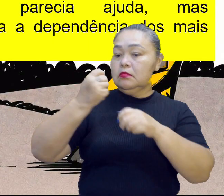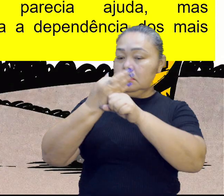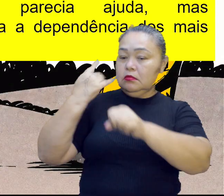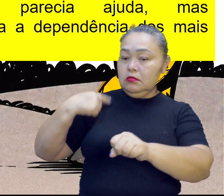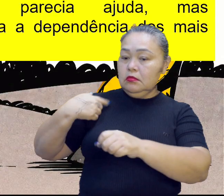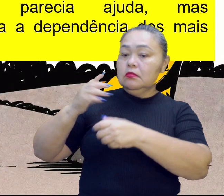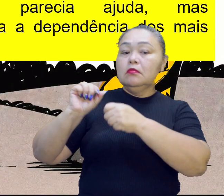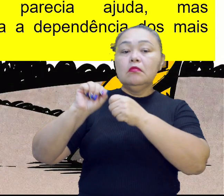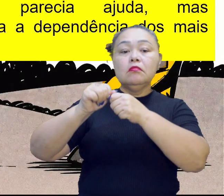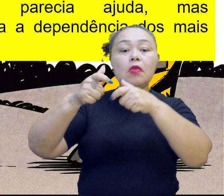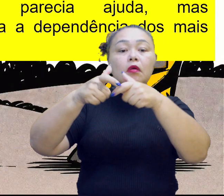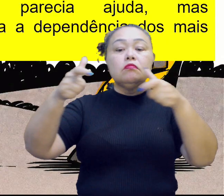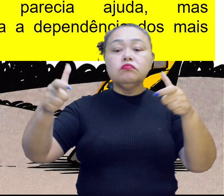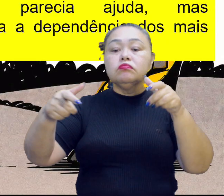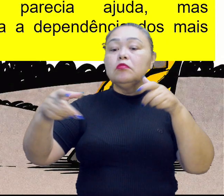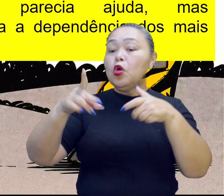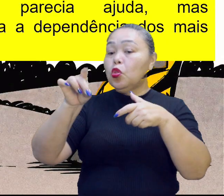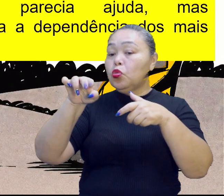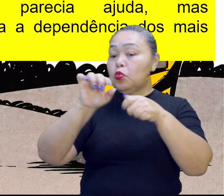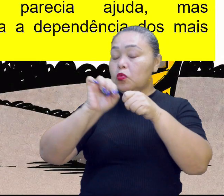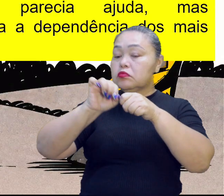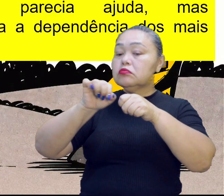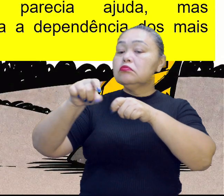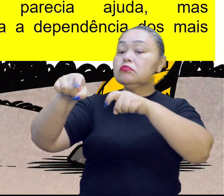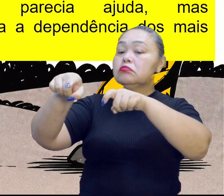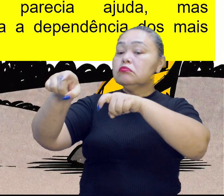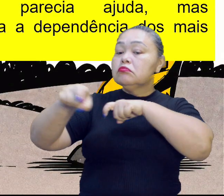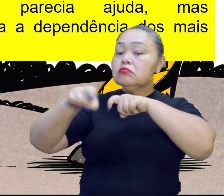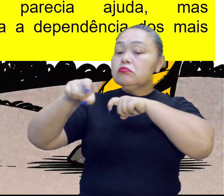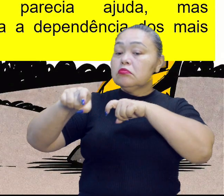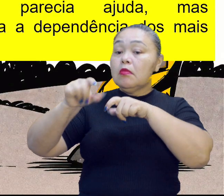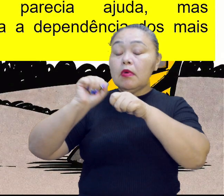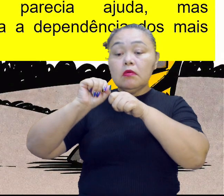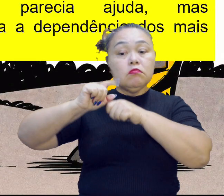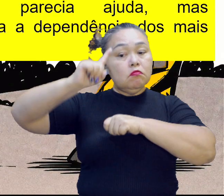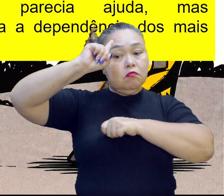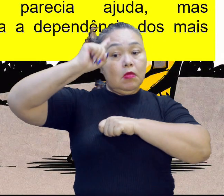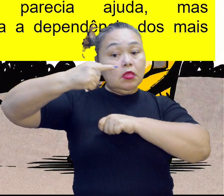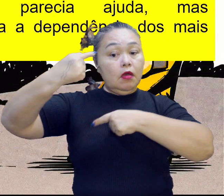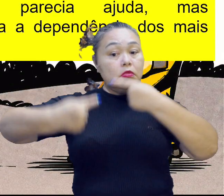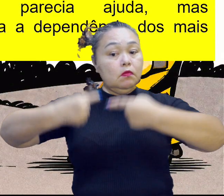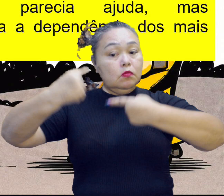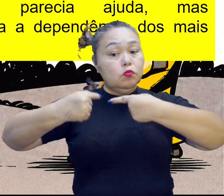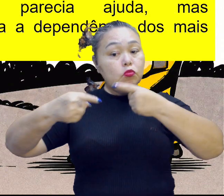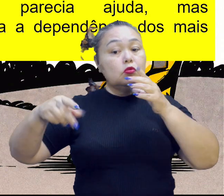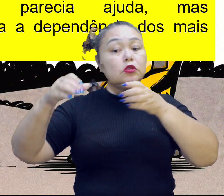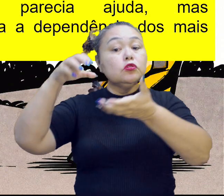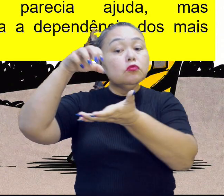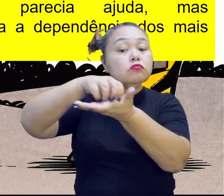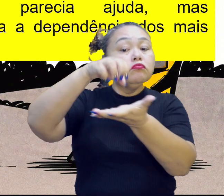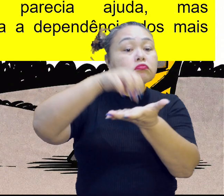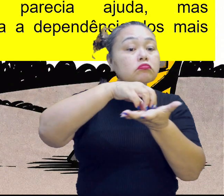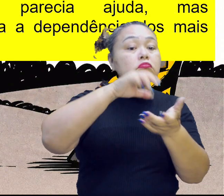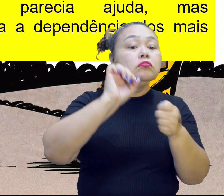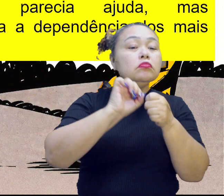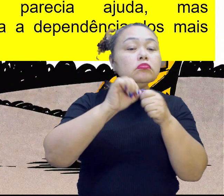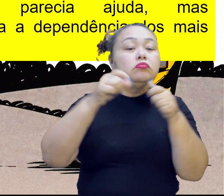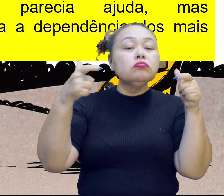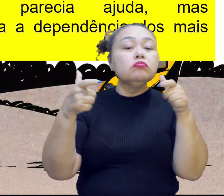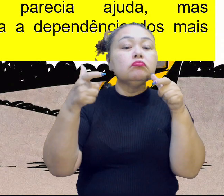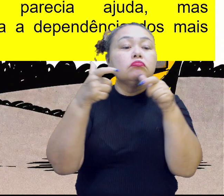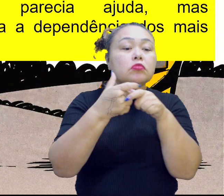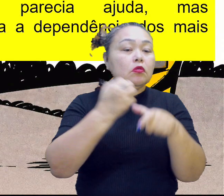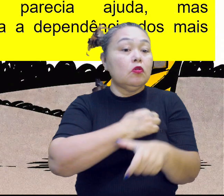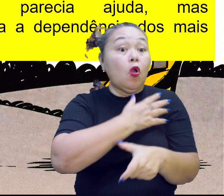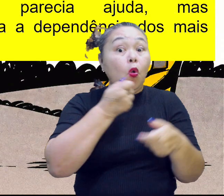eram grandes proprietários rurais que dominavam a política local. Nas pequenas cidades e zonas rurais, o